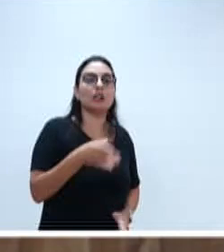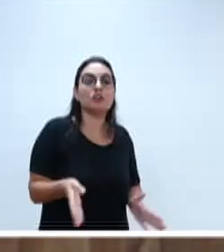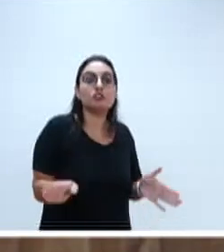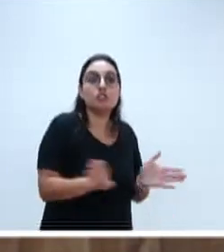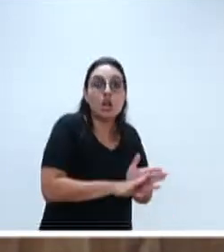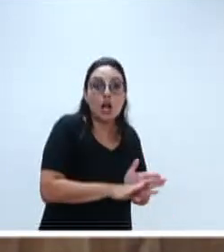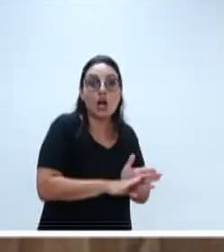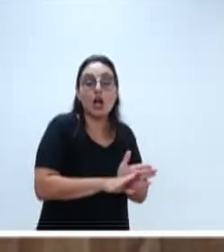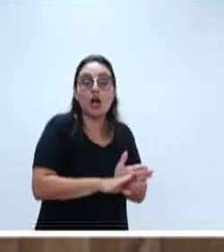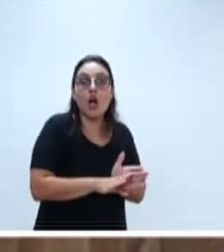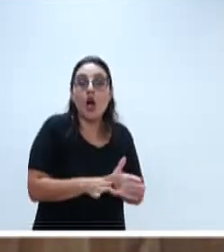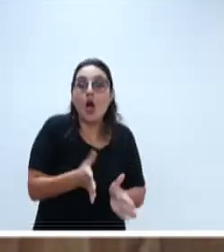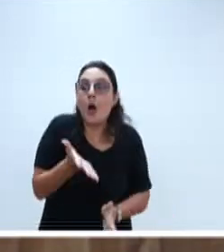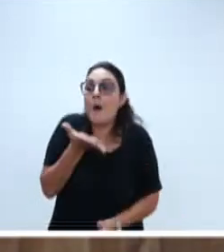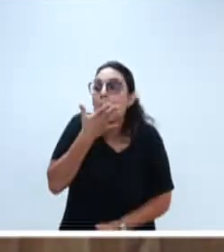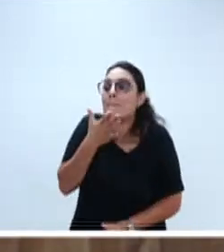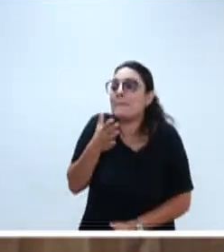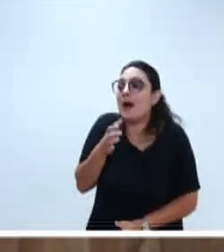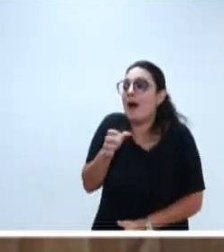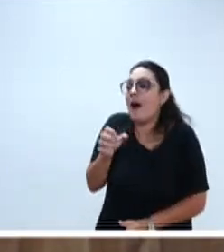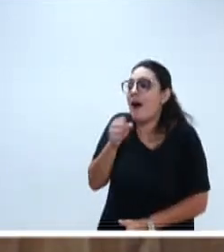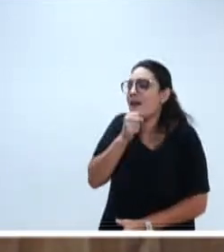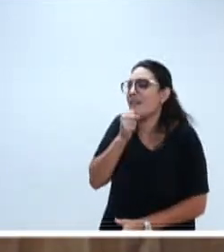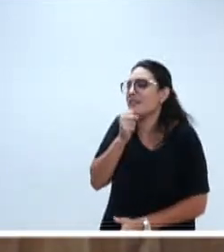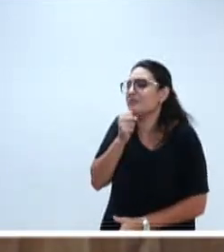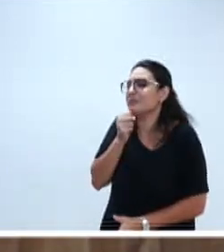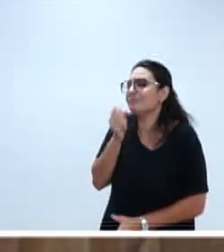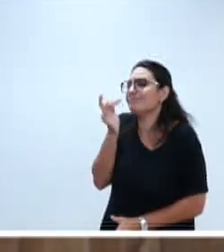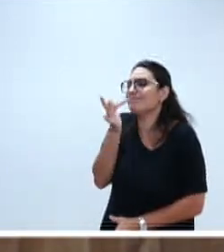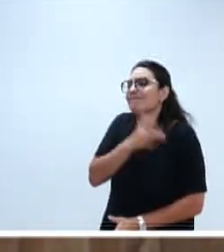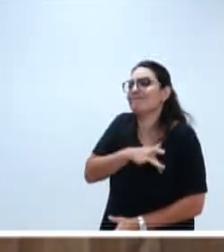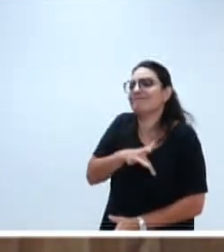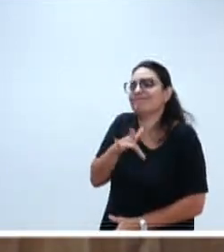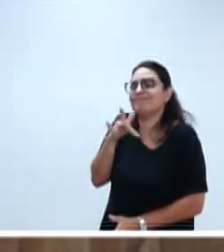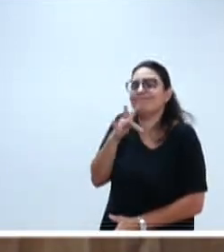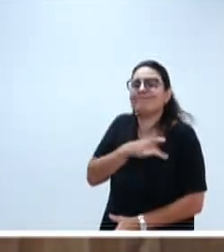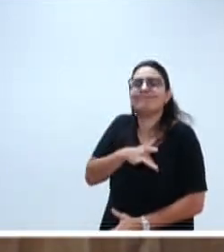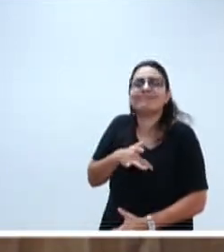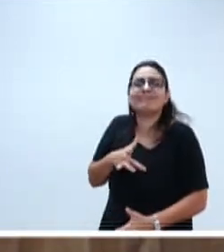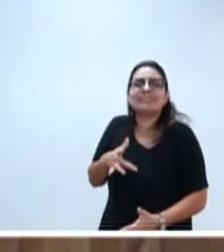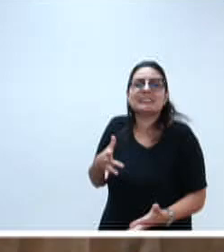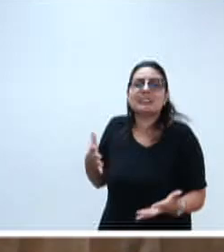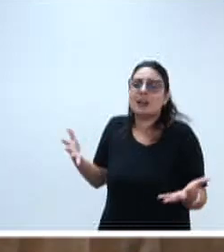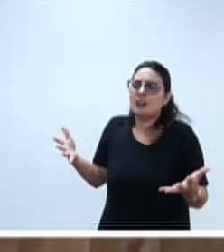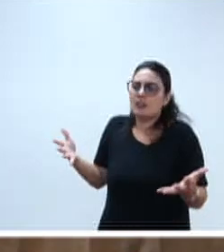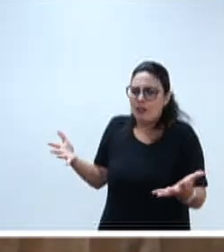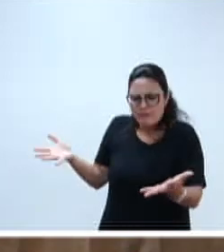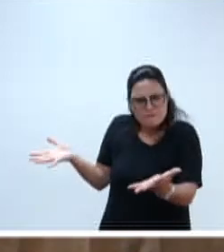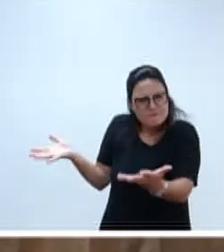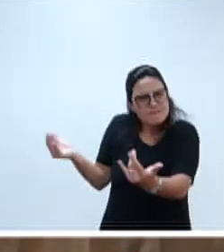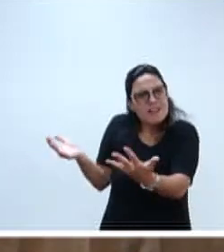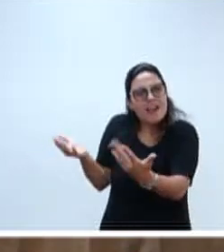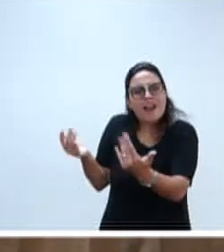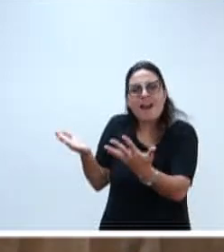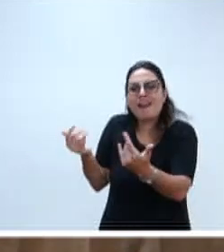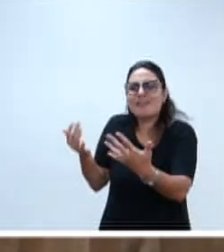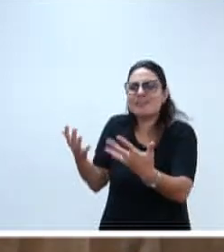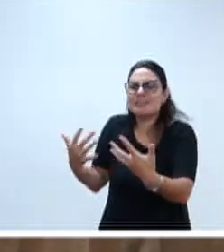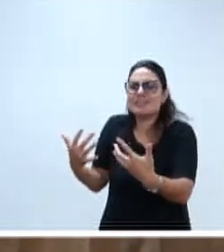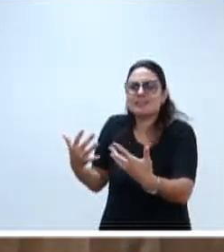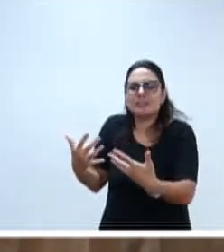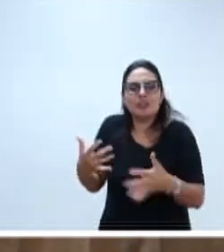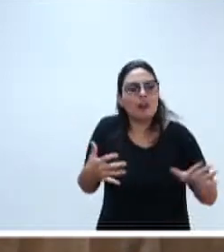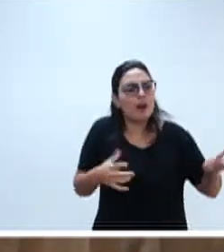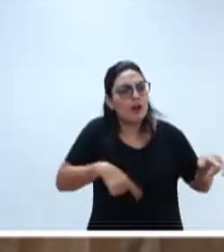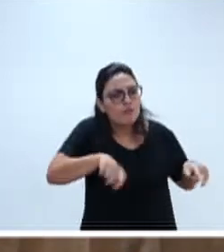misericordioso, um pai movido pela compaixão. E esse pai diz: não, vem, e chama os servos e